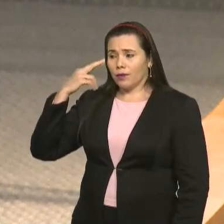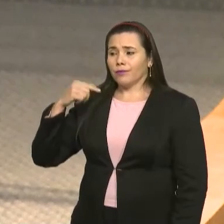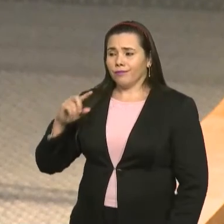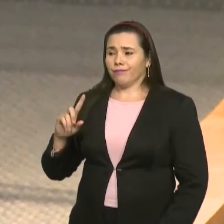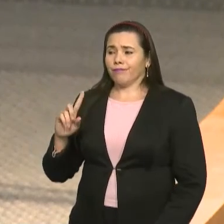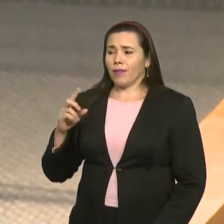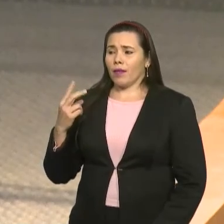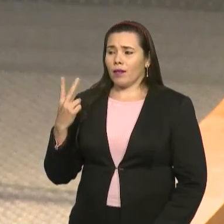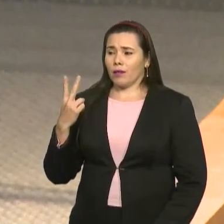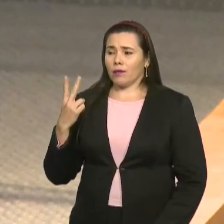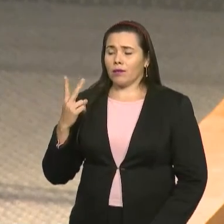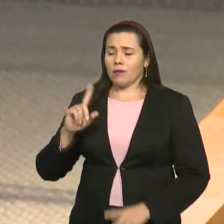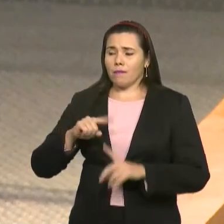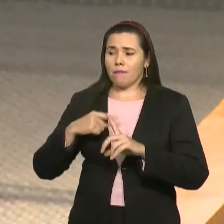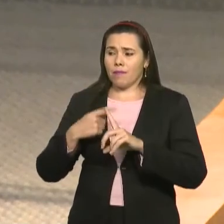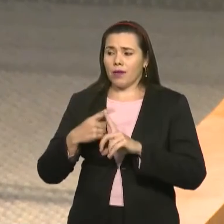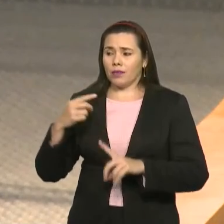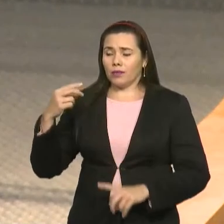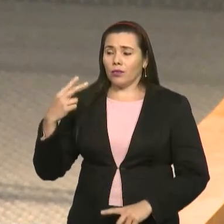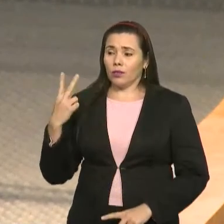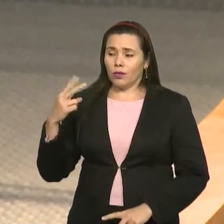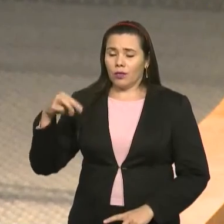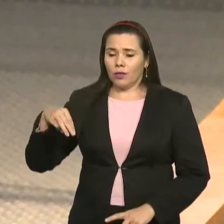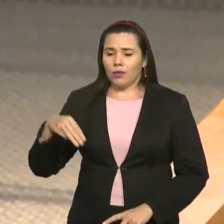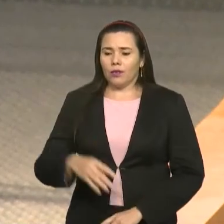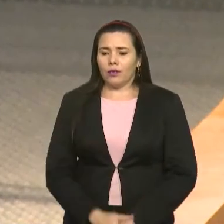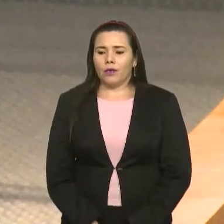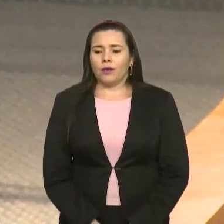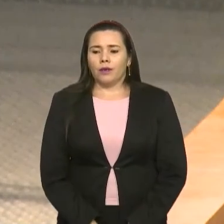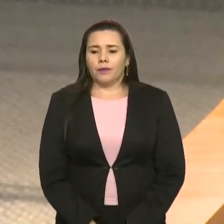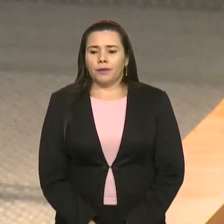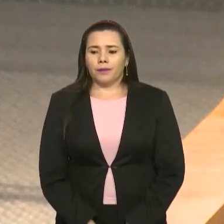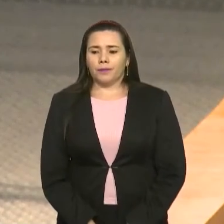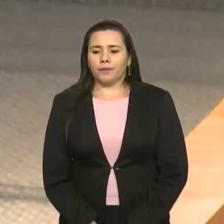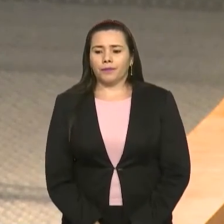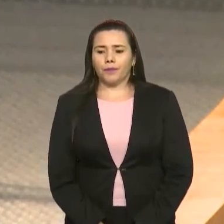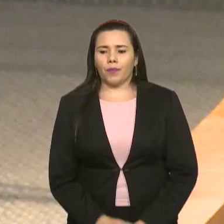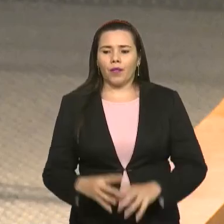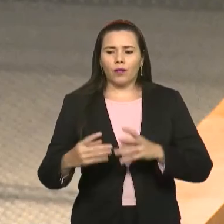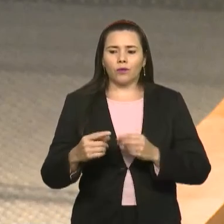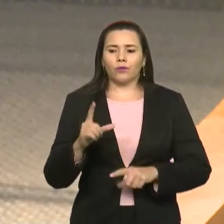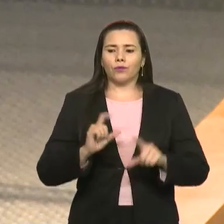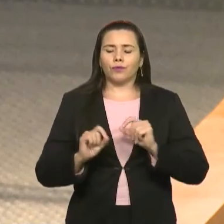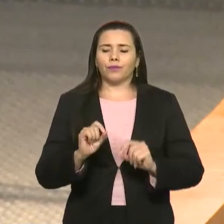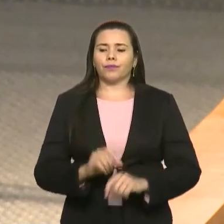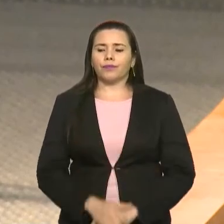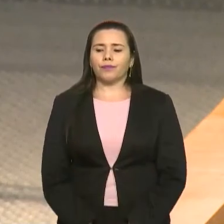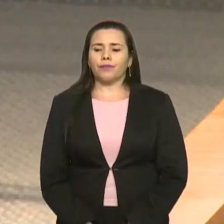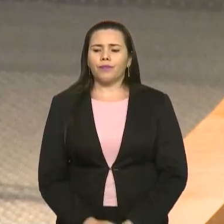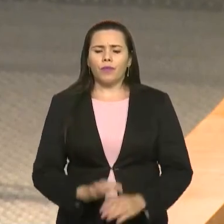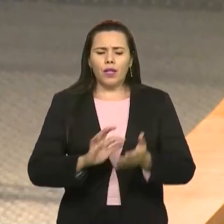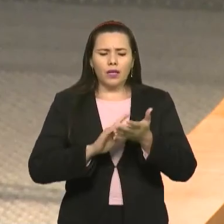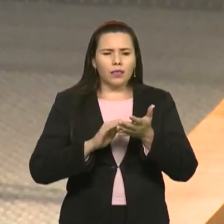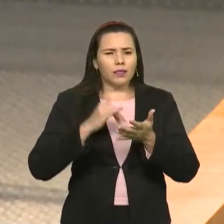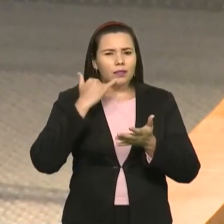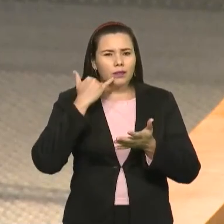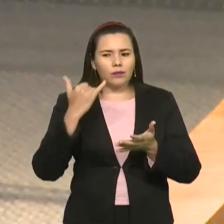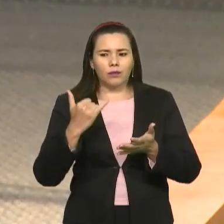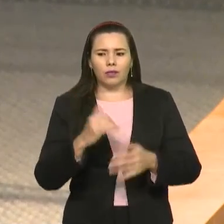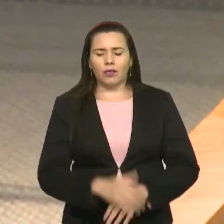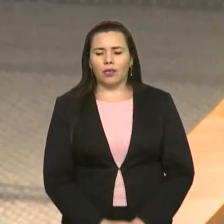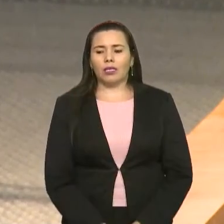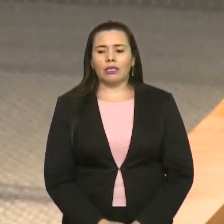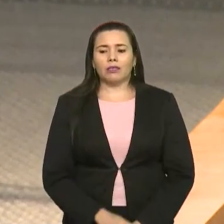que eu vi ser pensado na vida, se Tesla um dia pensou nos celulares da vida, ninguém, nenhum